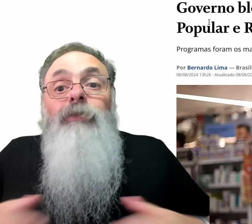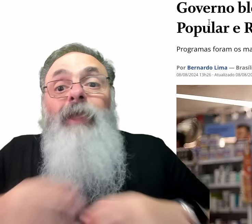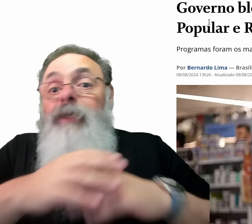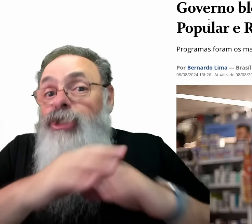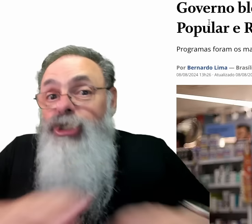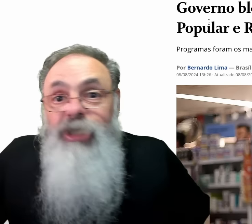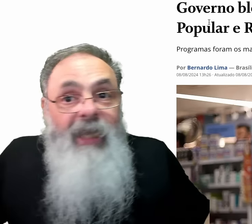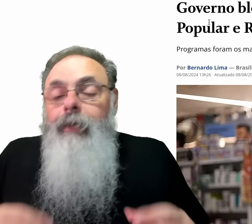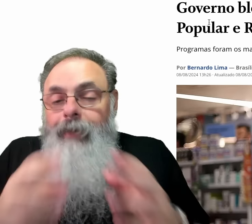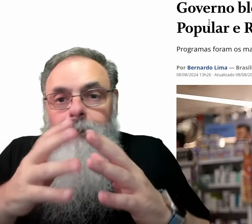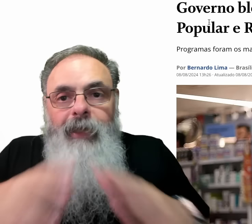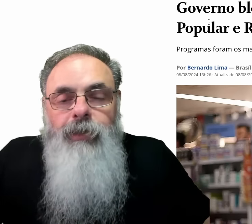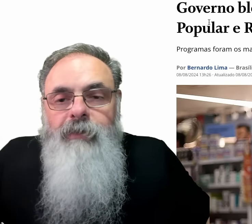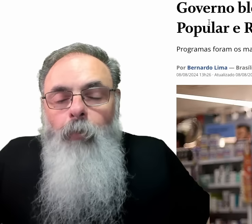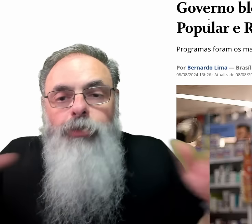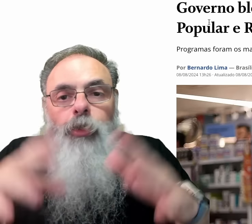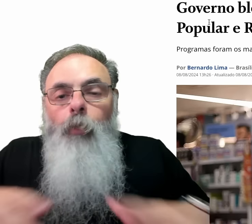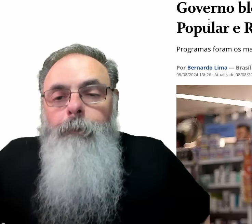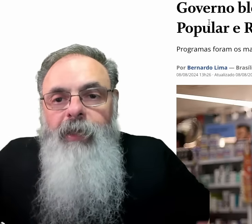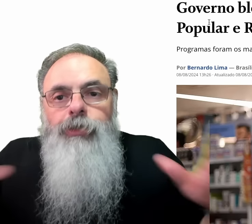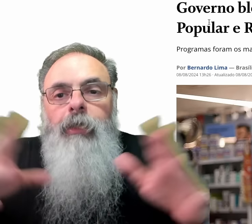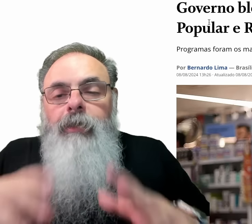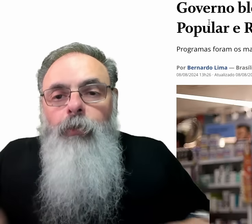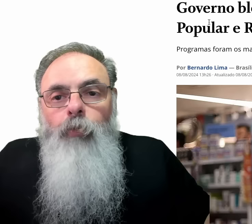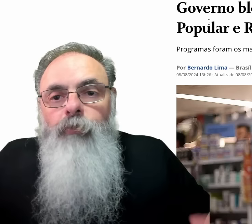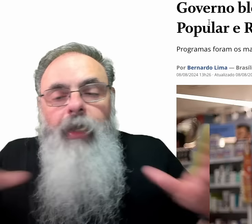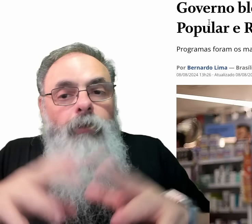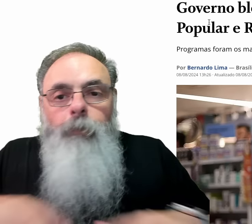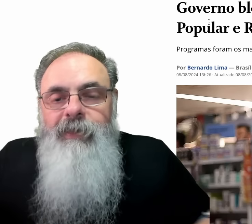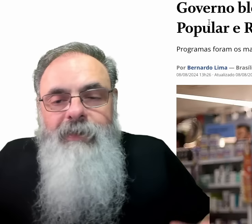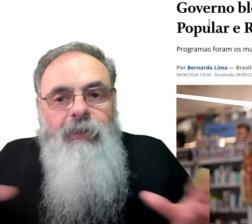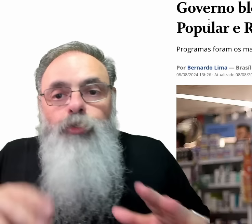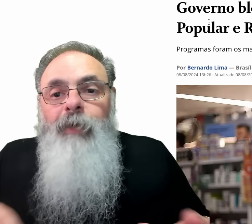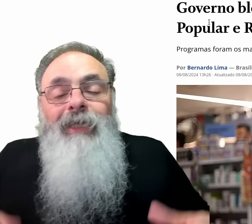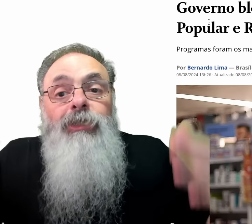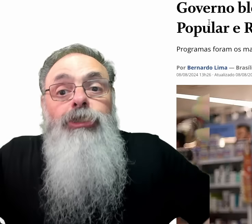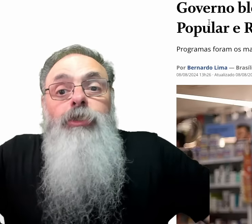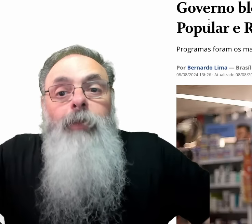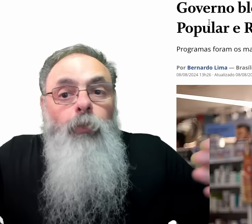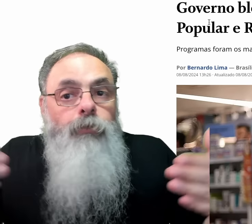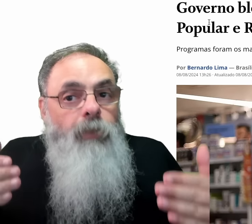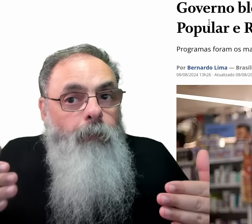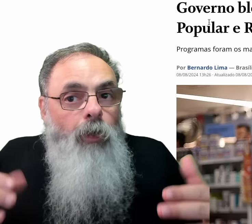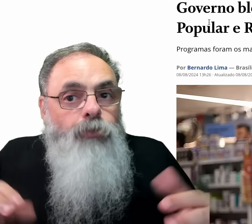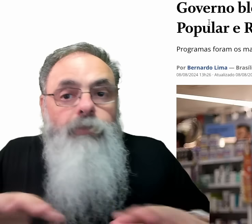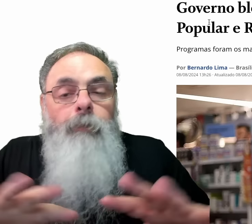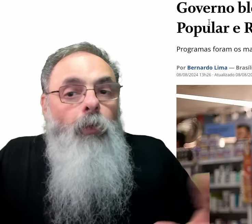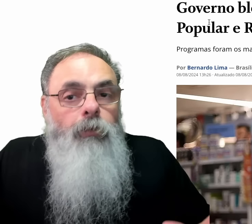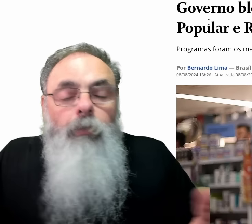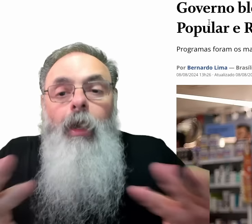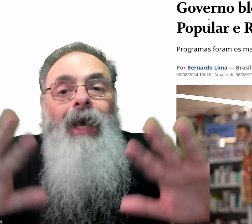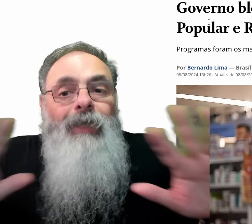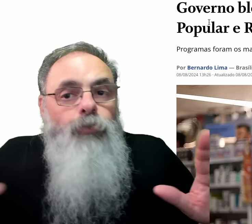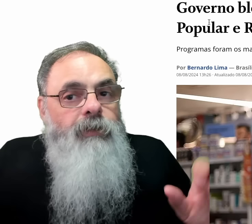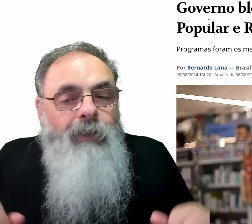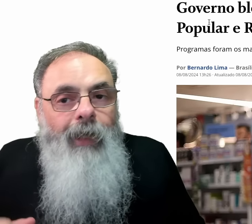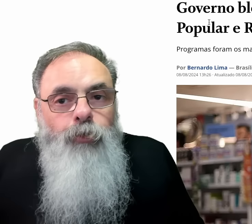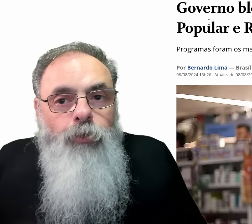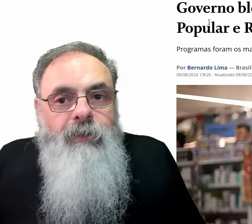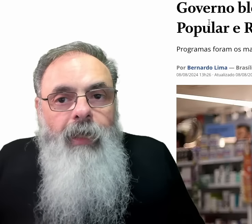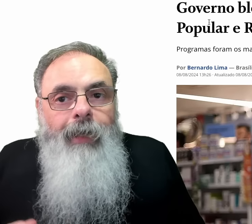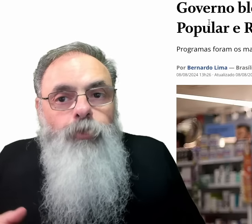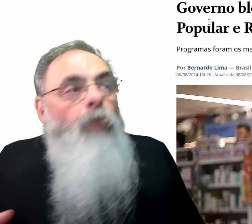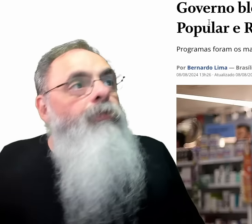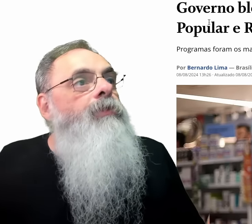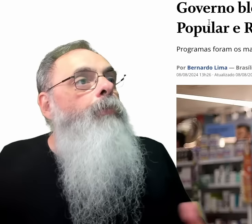imposto demitir gente demite esse monte de cupincha que tem no governo não precisa disso para nada diminui os impostos e pronto a sociedade